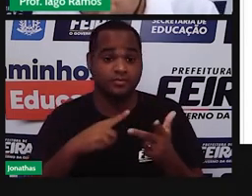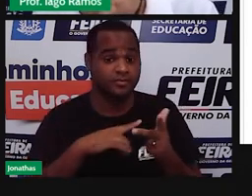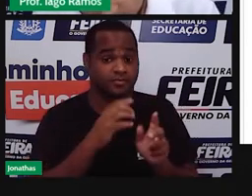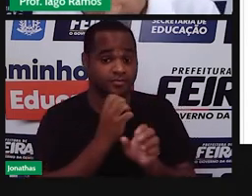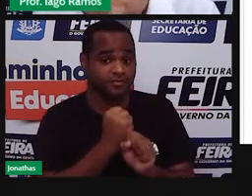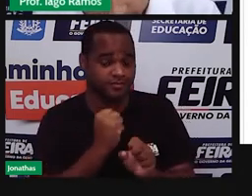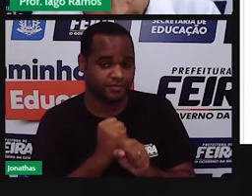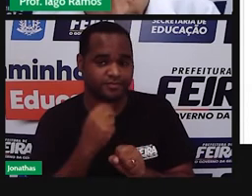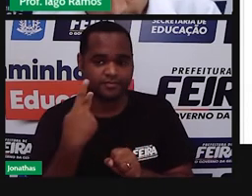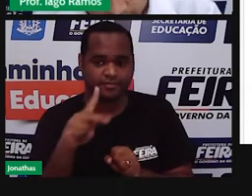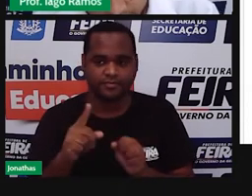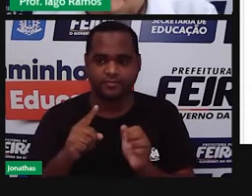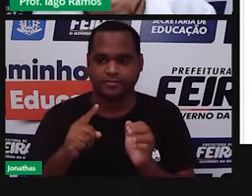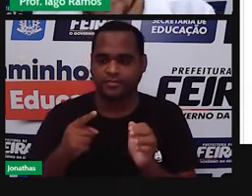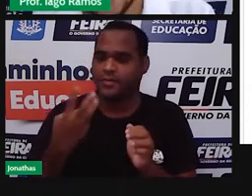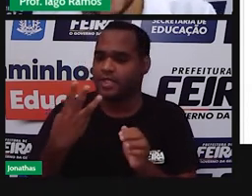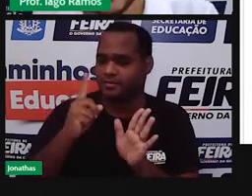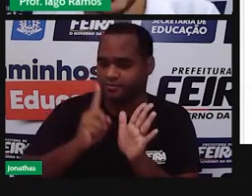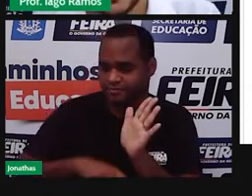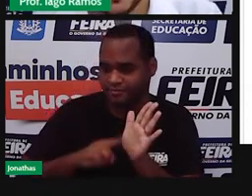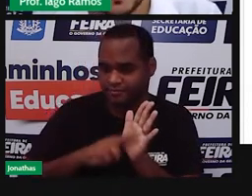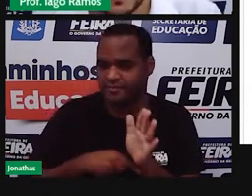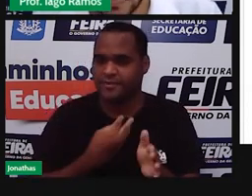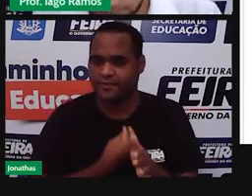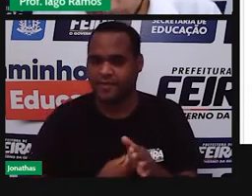com 3 negativo.